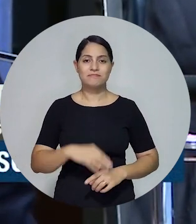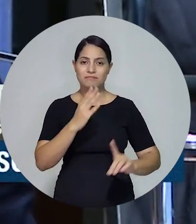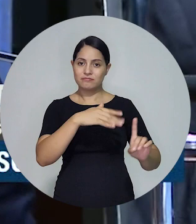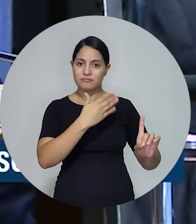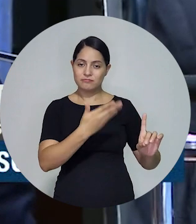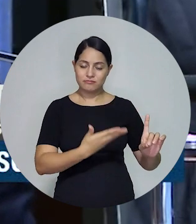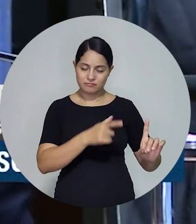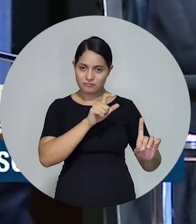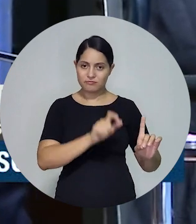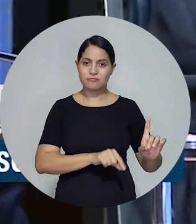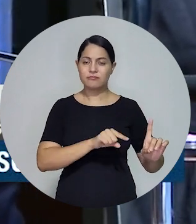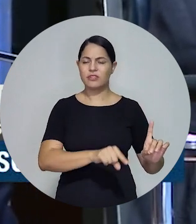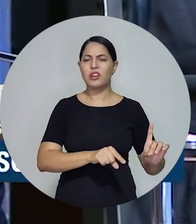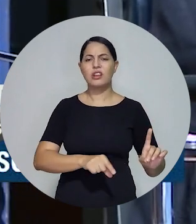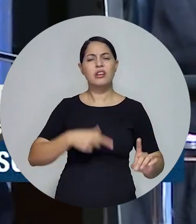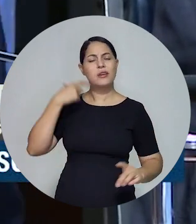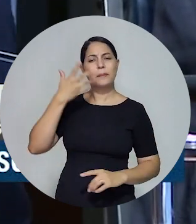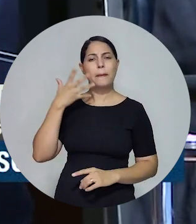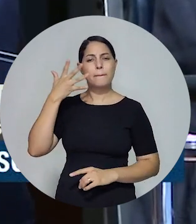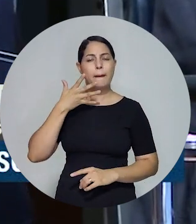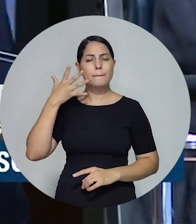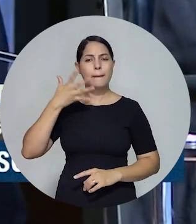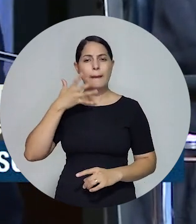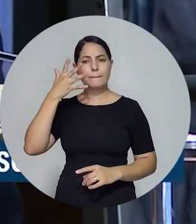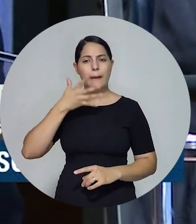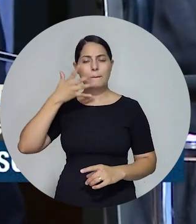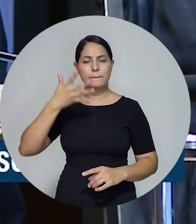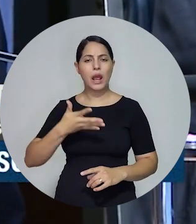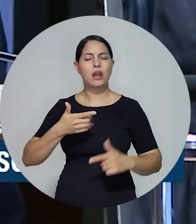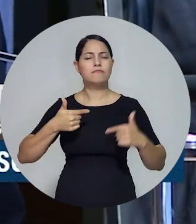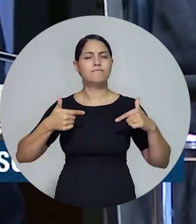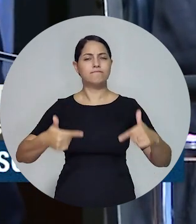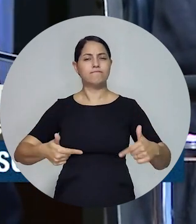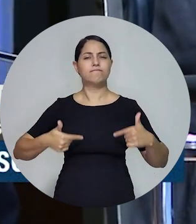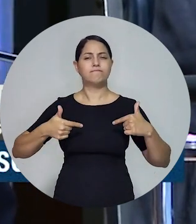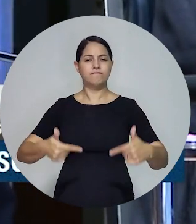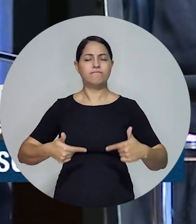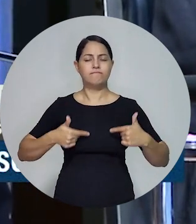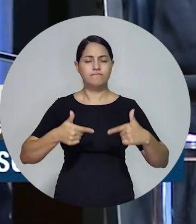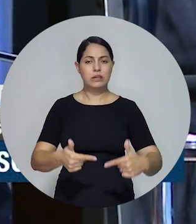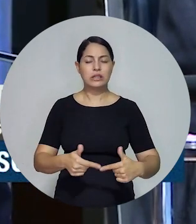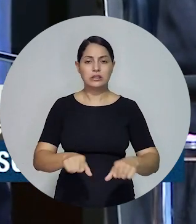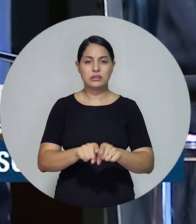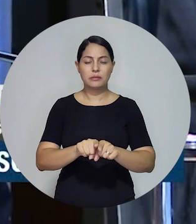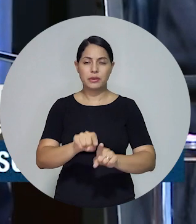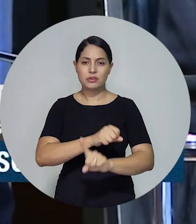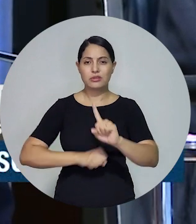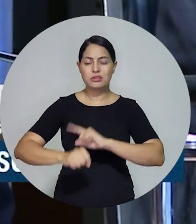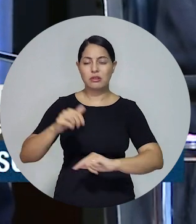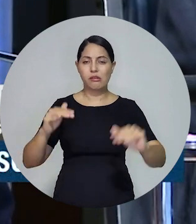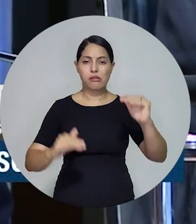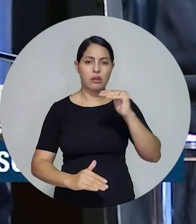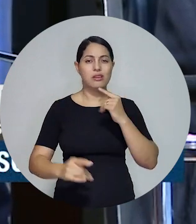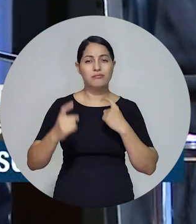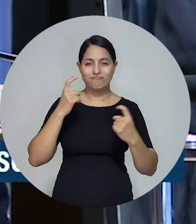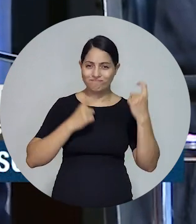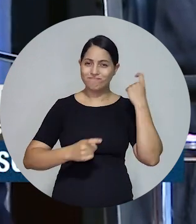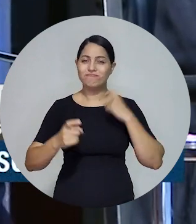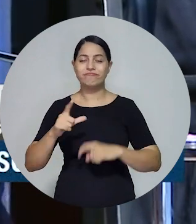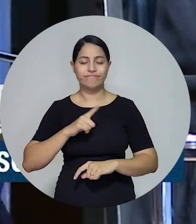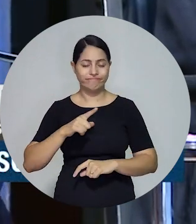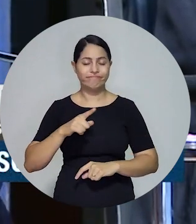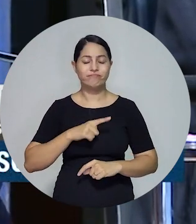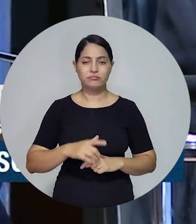nosso homenageado era conhecido por seus discursos contundentes, bem como pela preocupação com as desigualdades sociais do